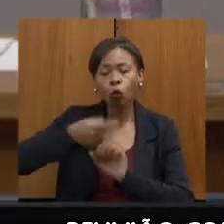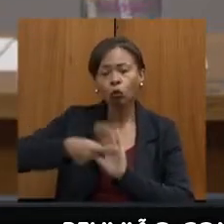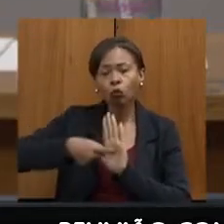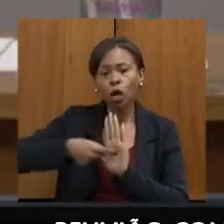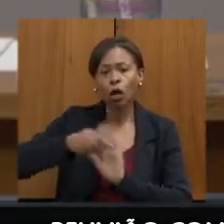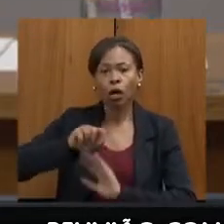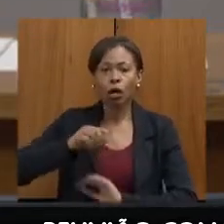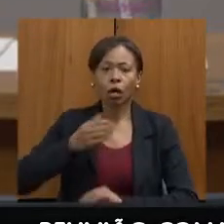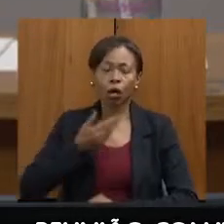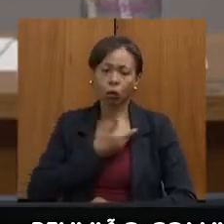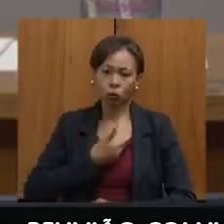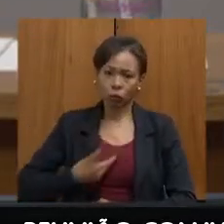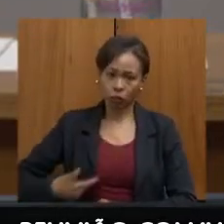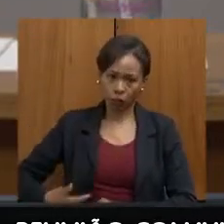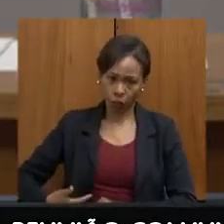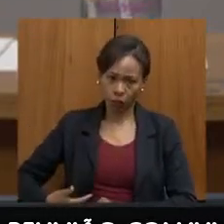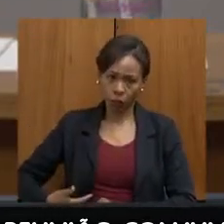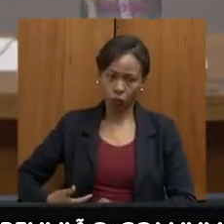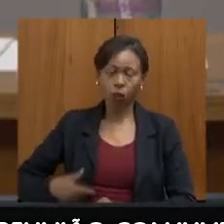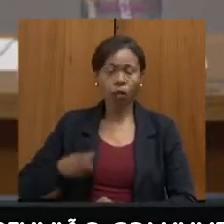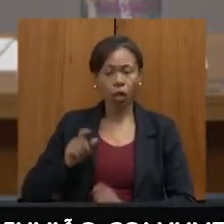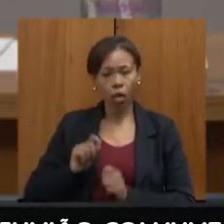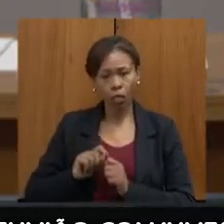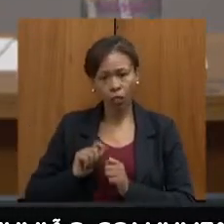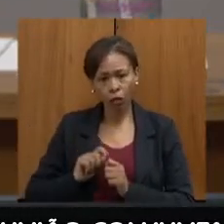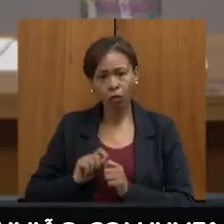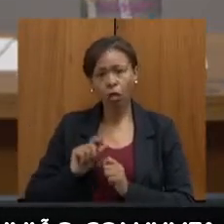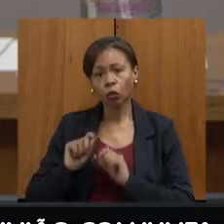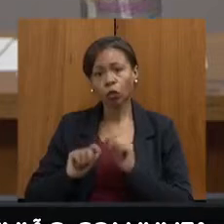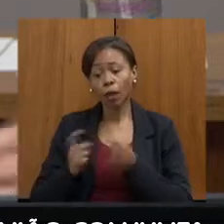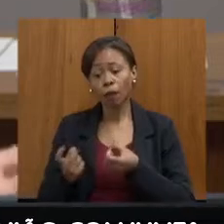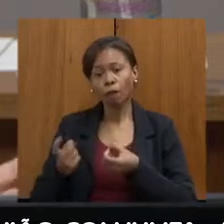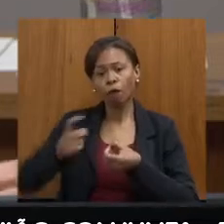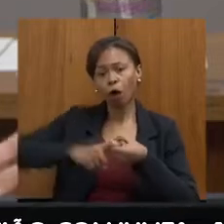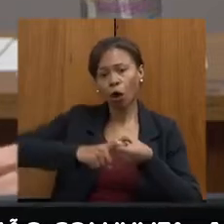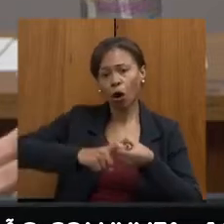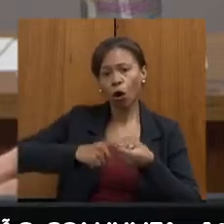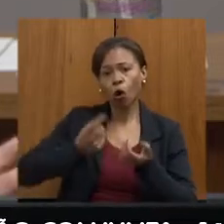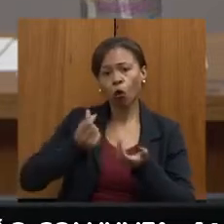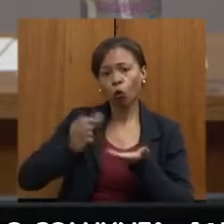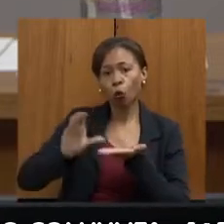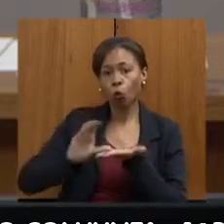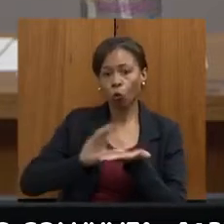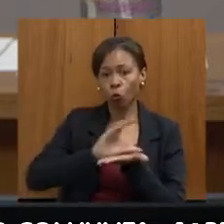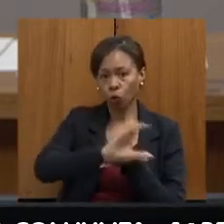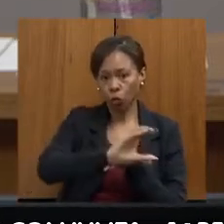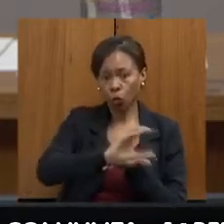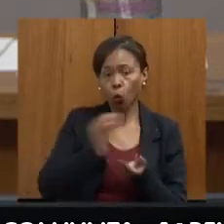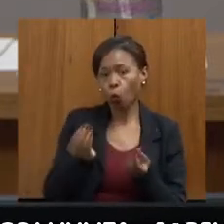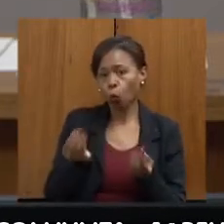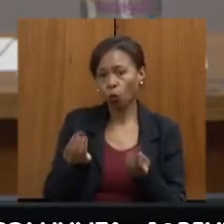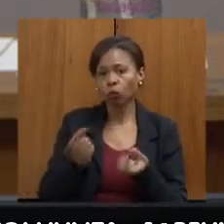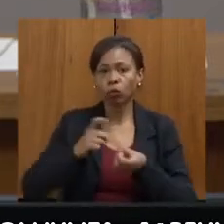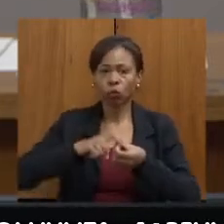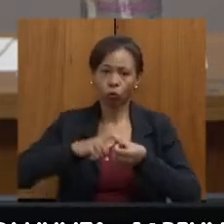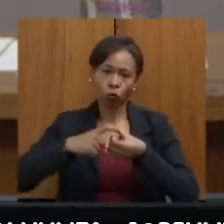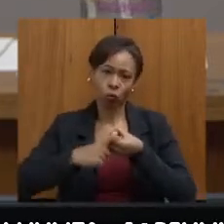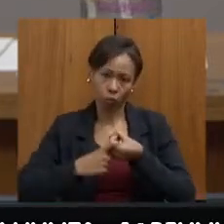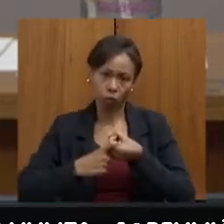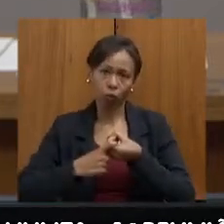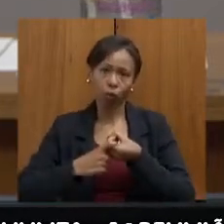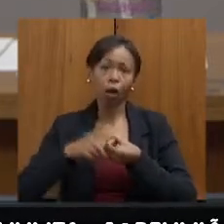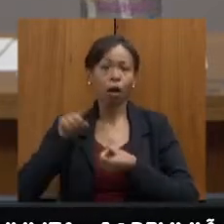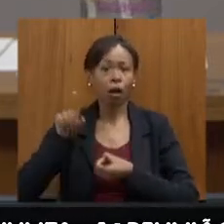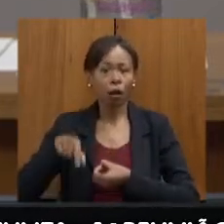das medições e do desenvol SUS é dentro de uma lógica de um e na Então essa é o